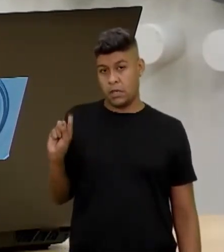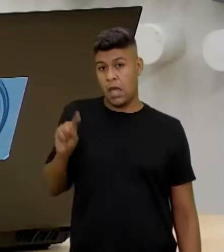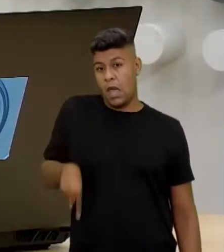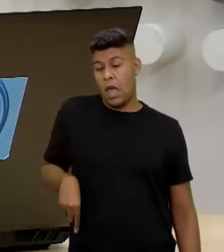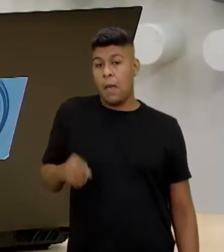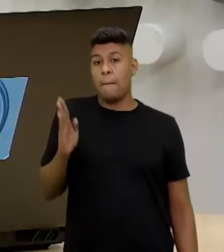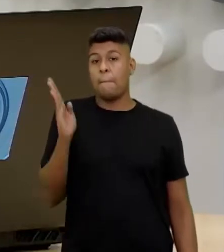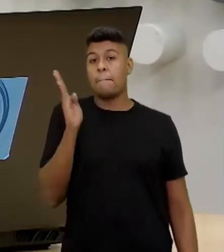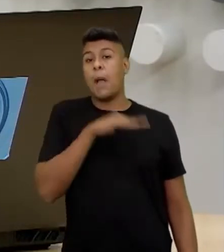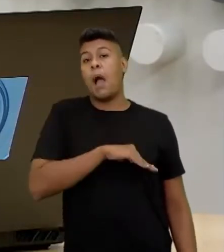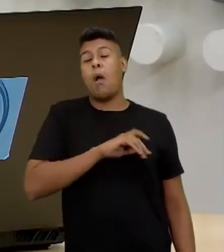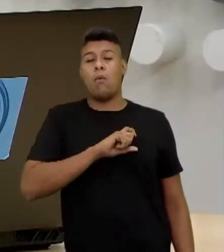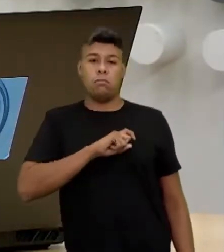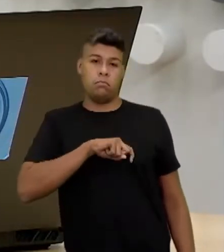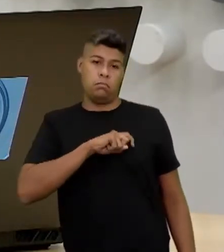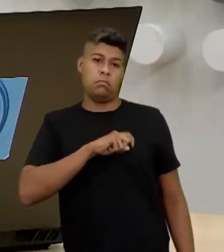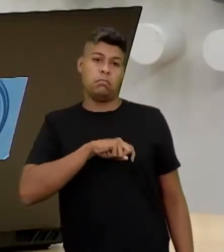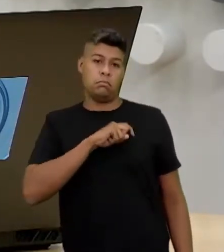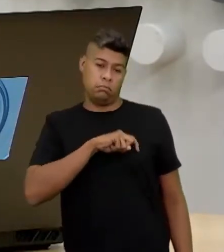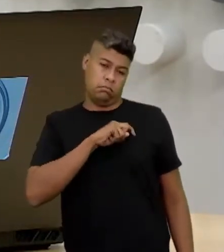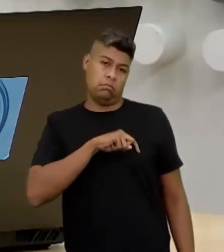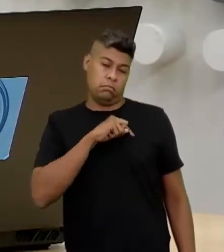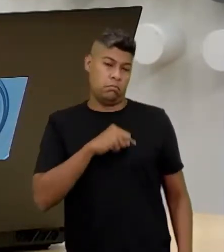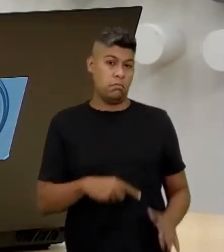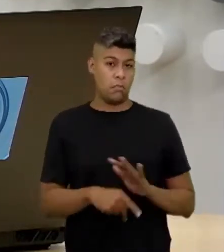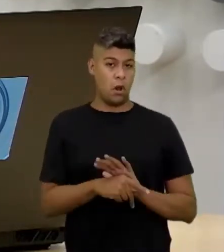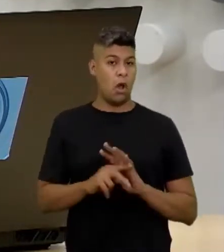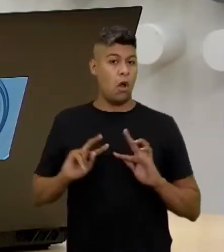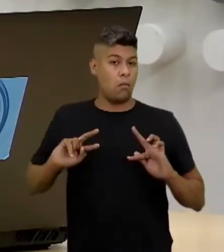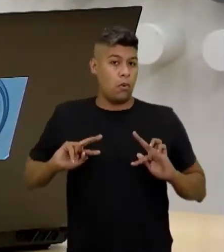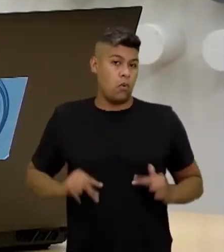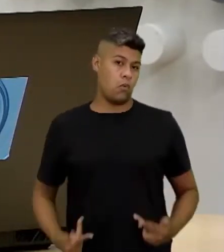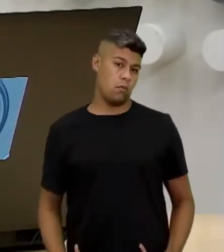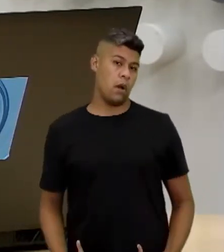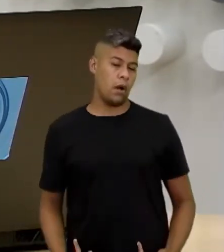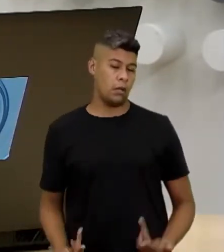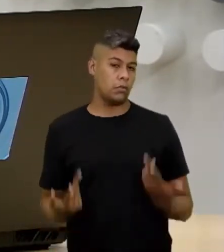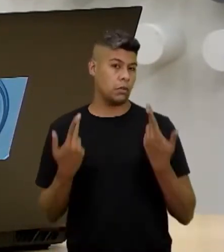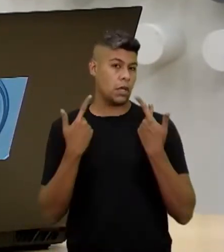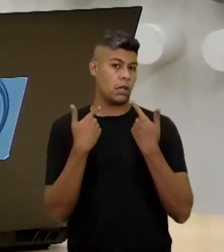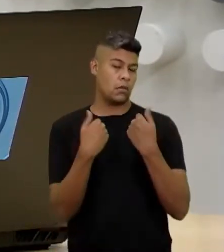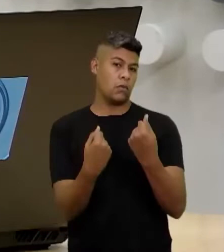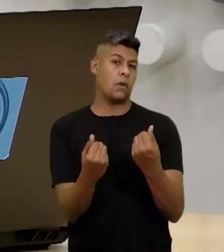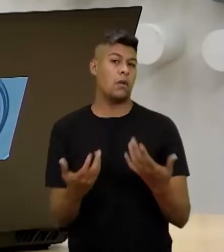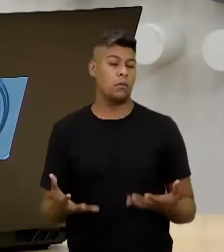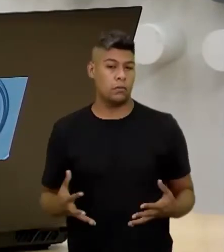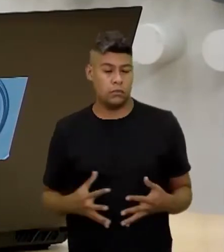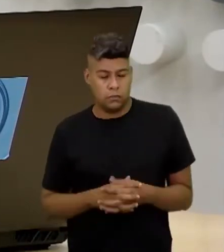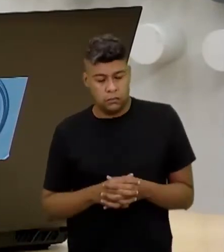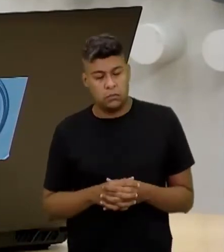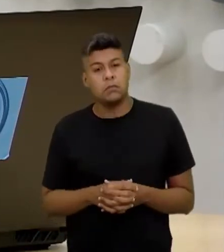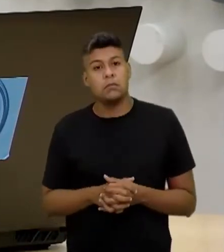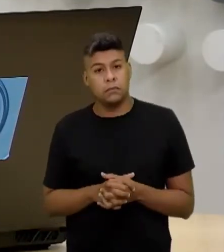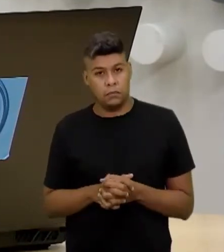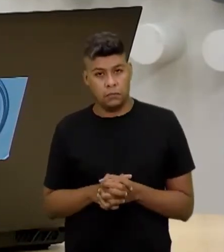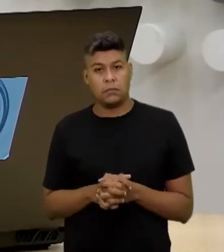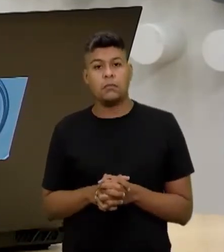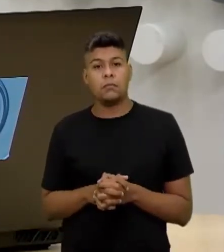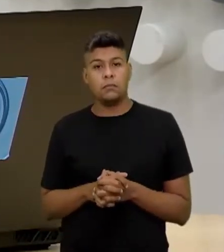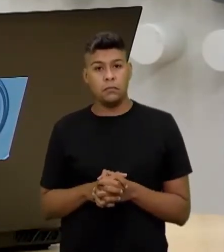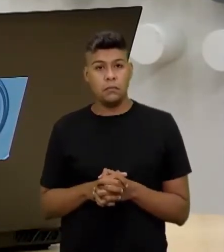mal os instintos humanos são naturalmente agressivos violentos